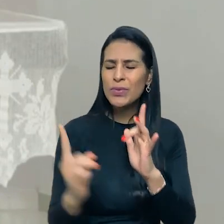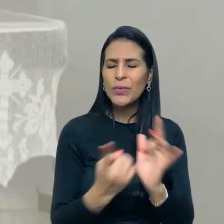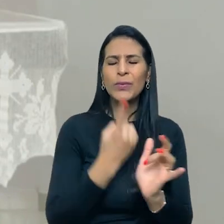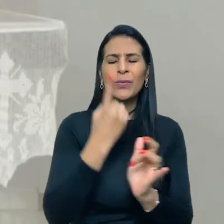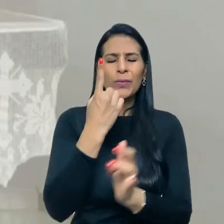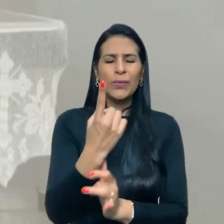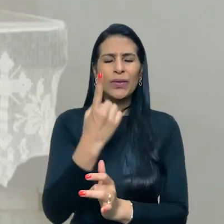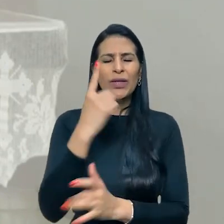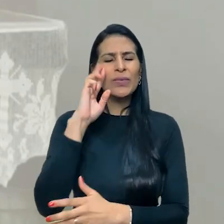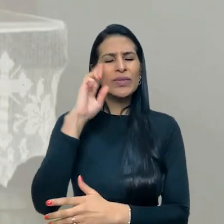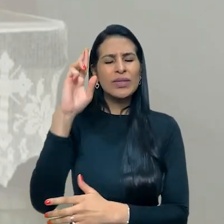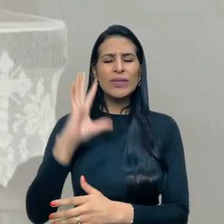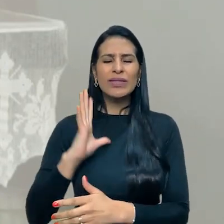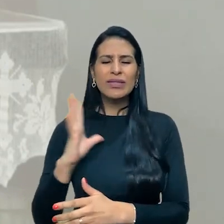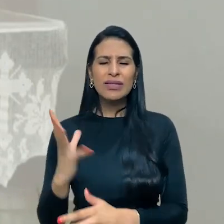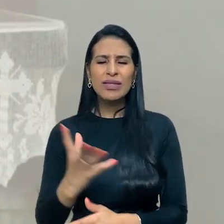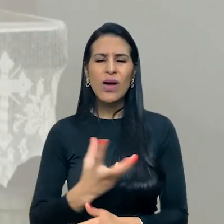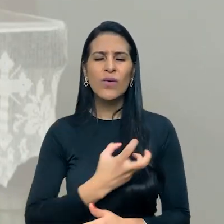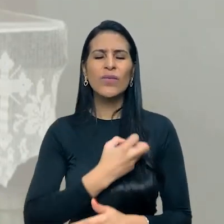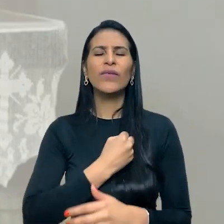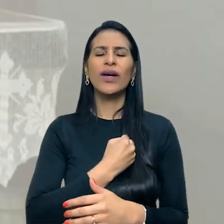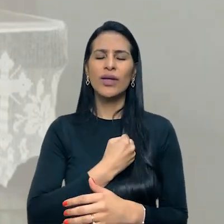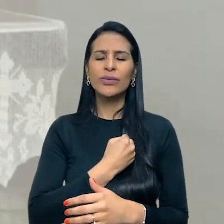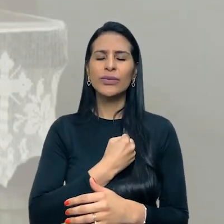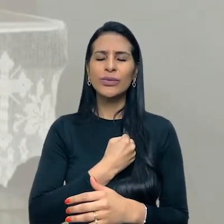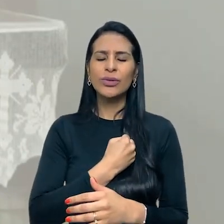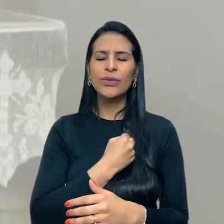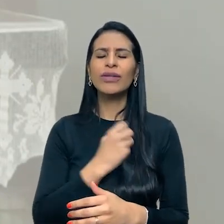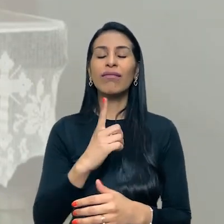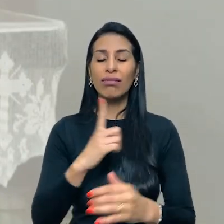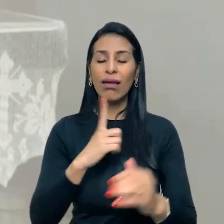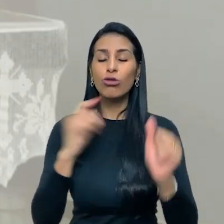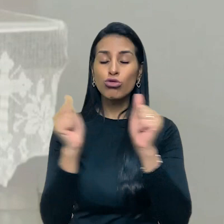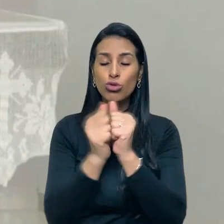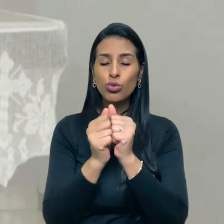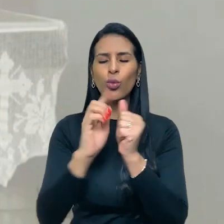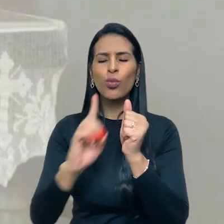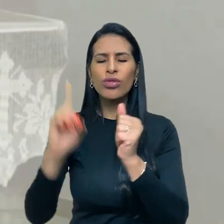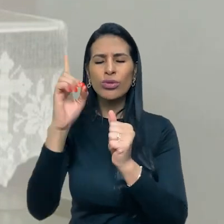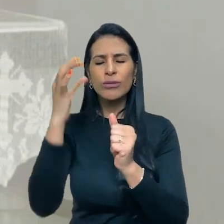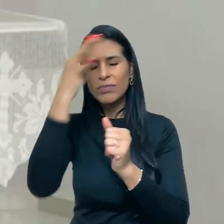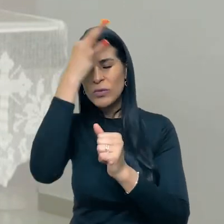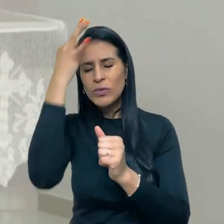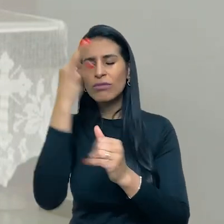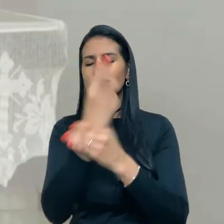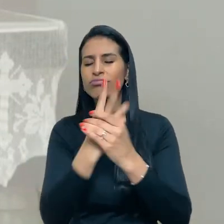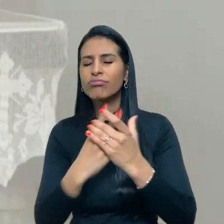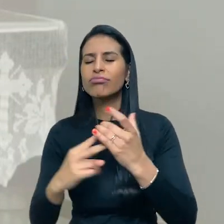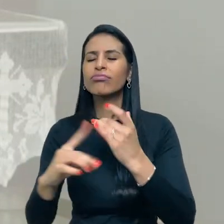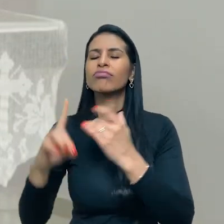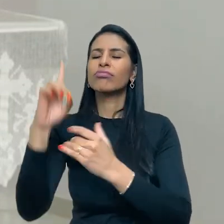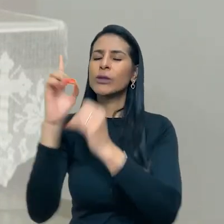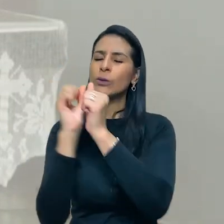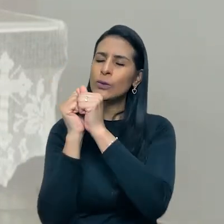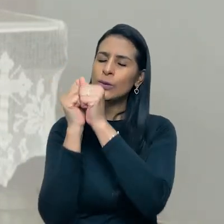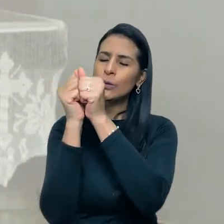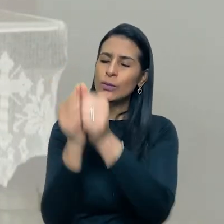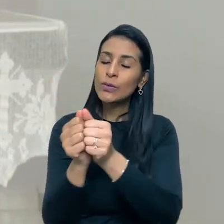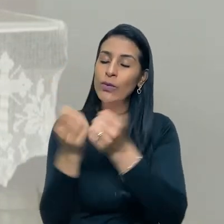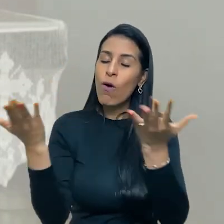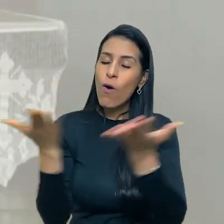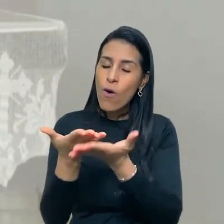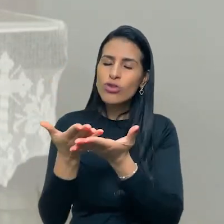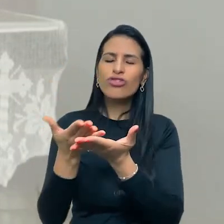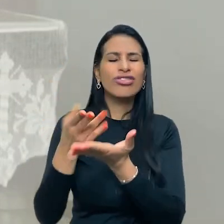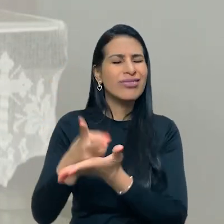Cristo, o nosso único Senhor e Salvador, que contigo e com o Espírito Santo vive e reina